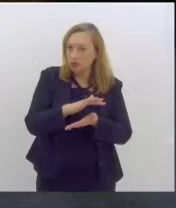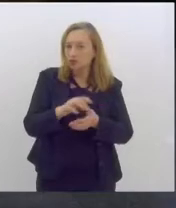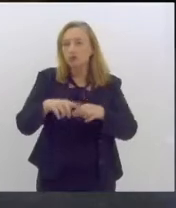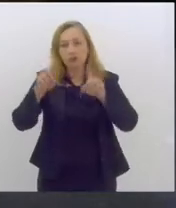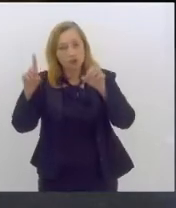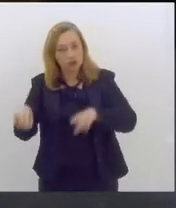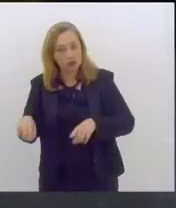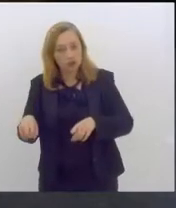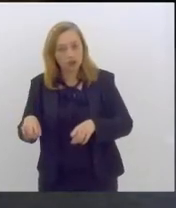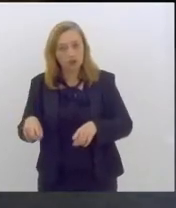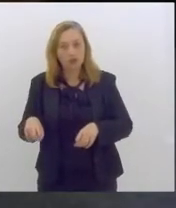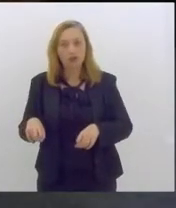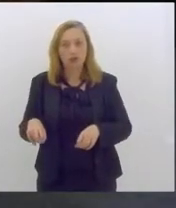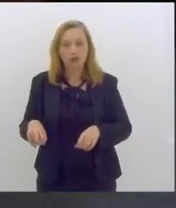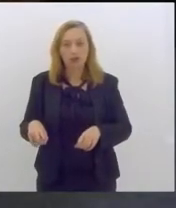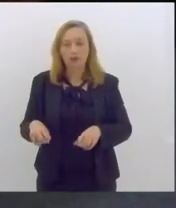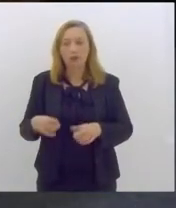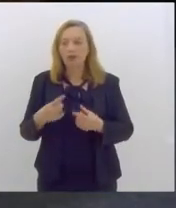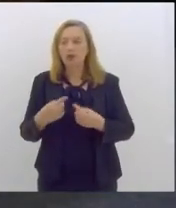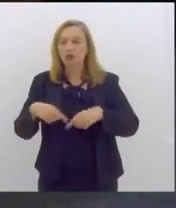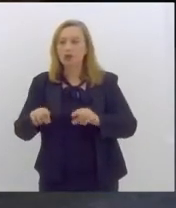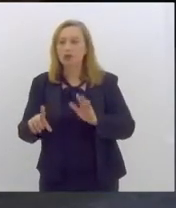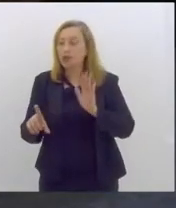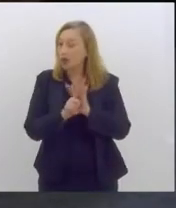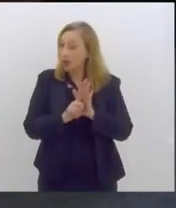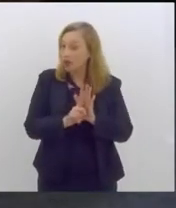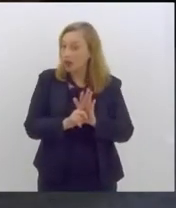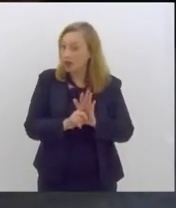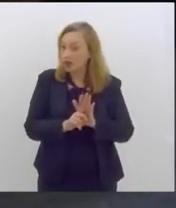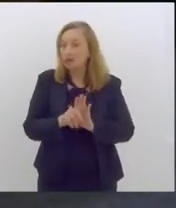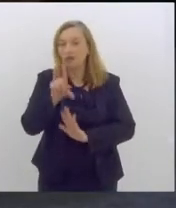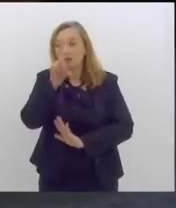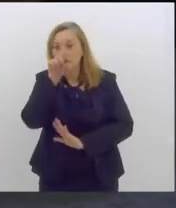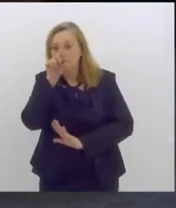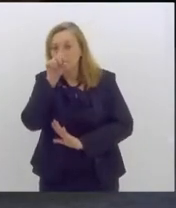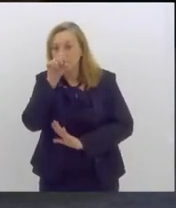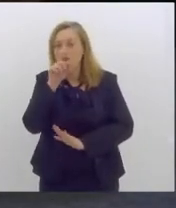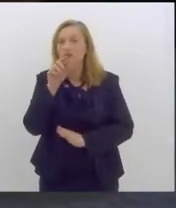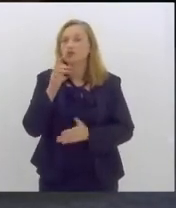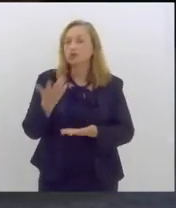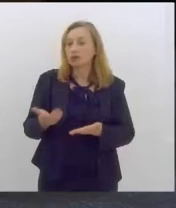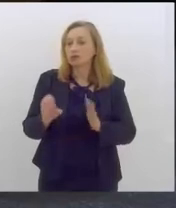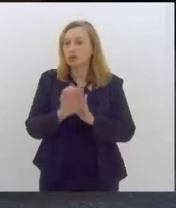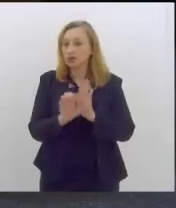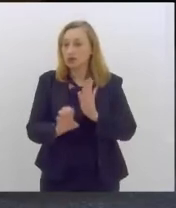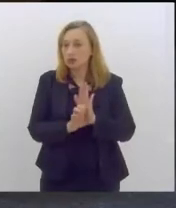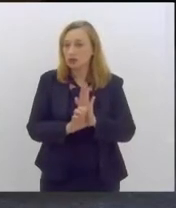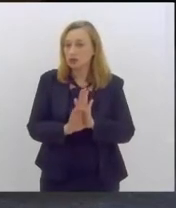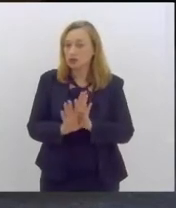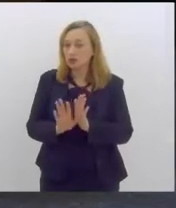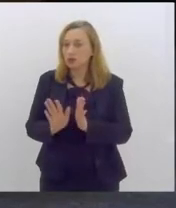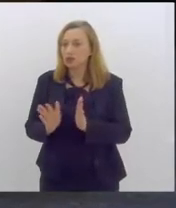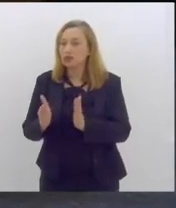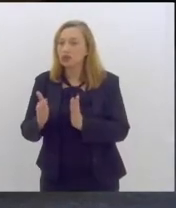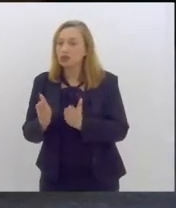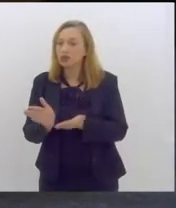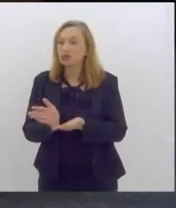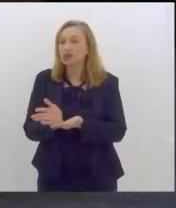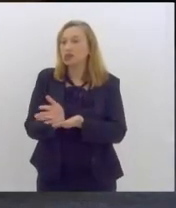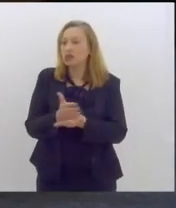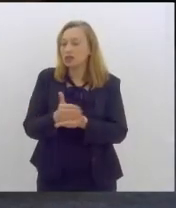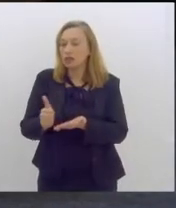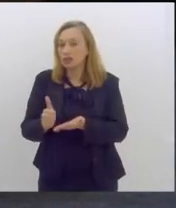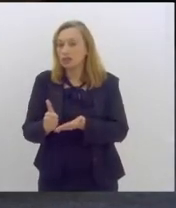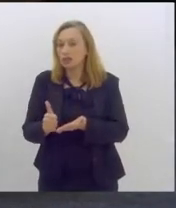se102 ao arrepio da legislação Municipal de Mesquita ao arrepio do estatuto dos a quinta que causou cassação de aposentadoria dos